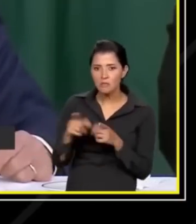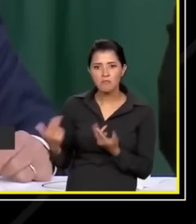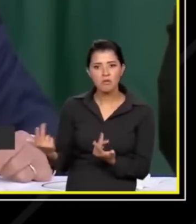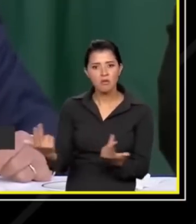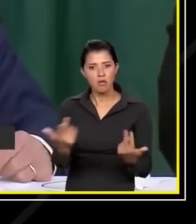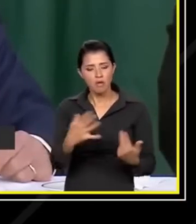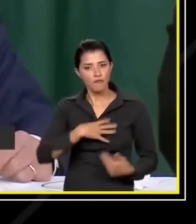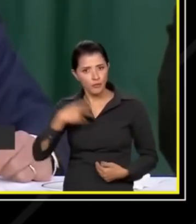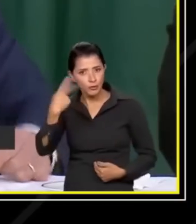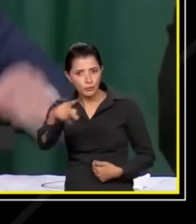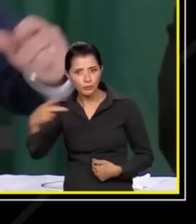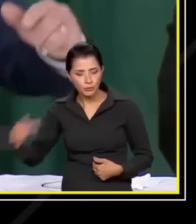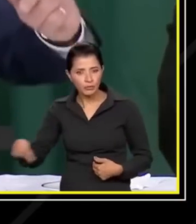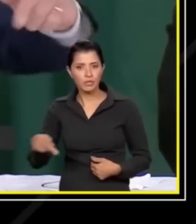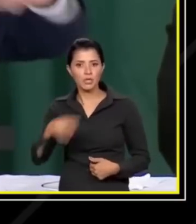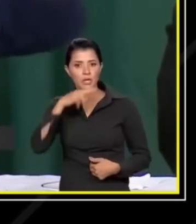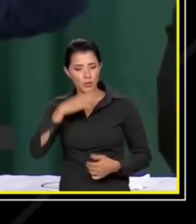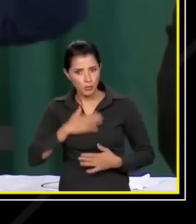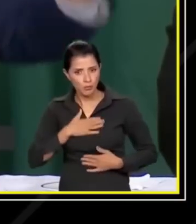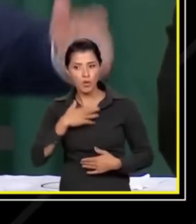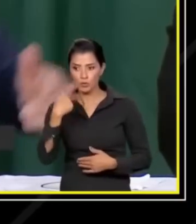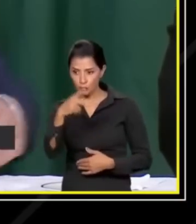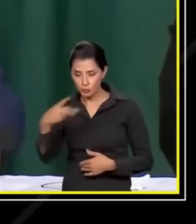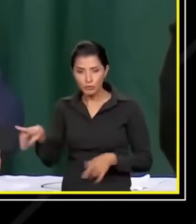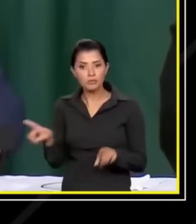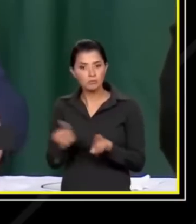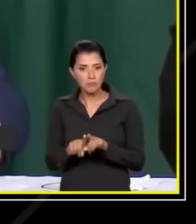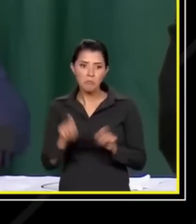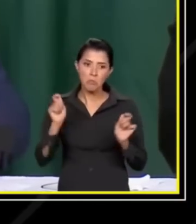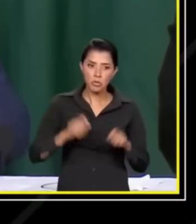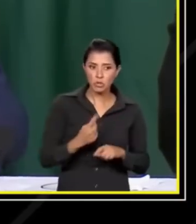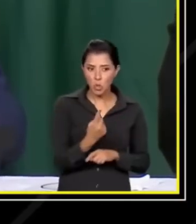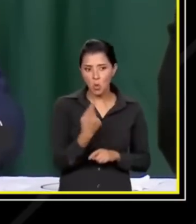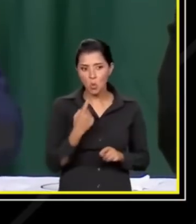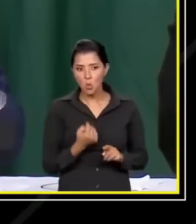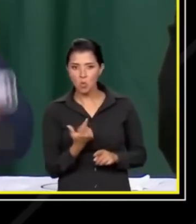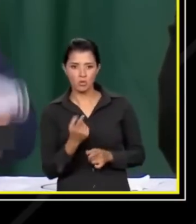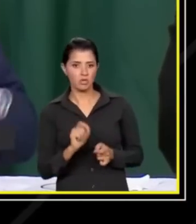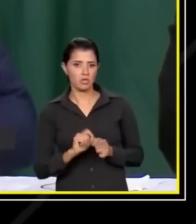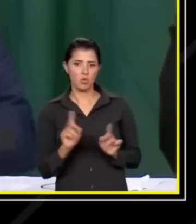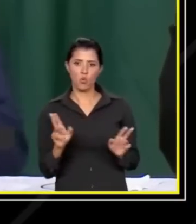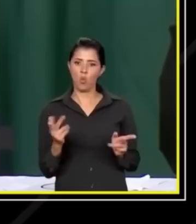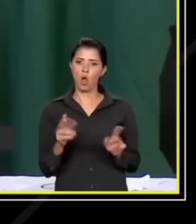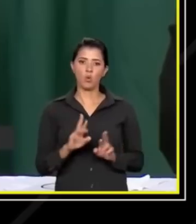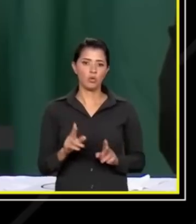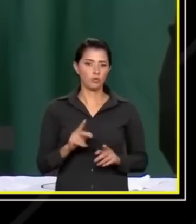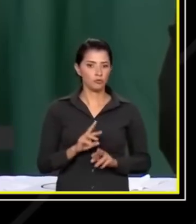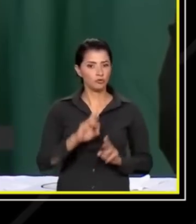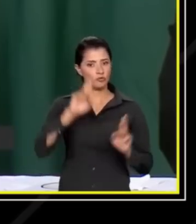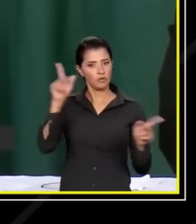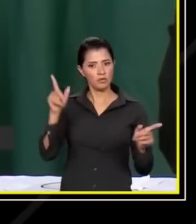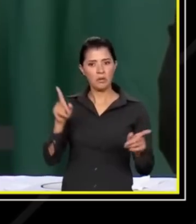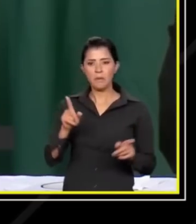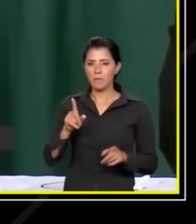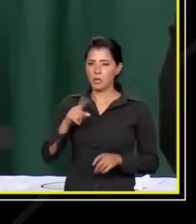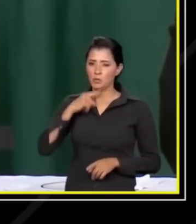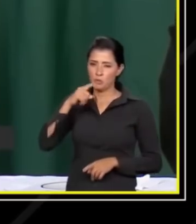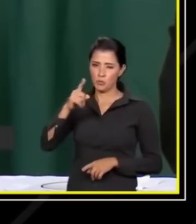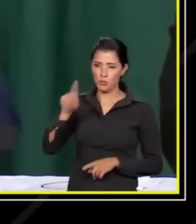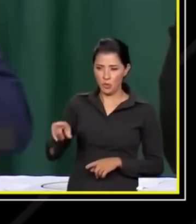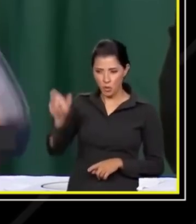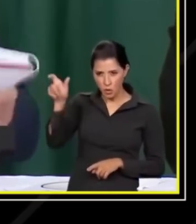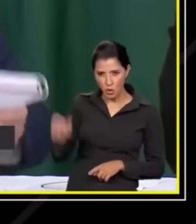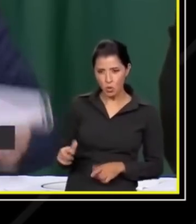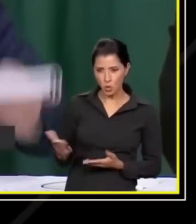vocês. Pode ser que tenha uma raríssima exceção que não faça isso. Mas eu duvido que tenha um moleque de 8 anos, de